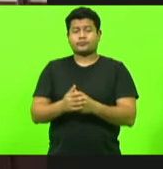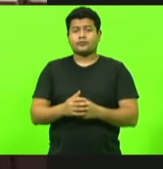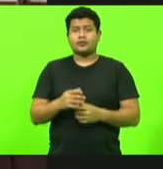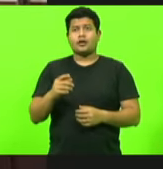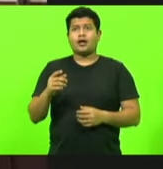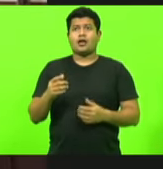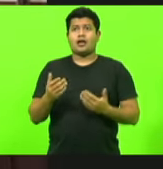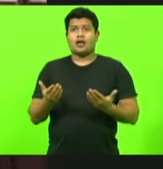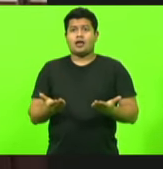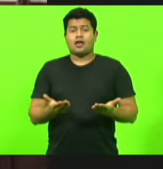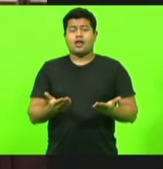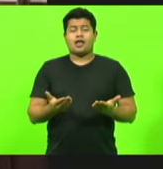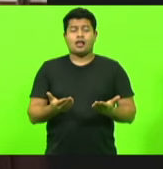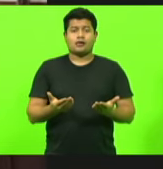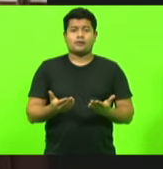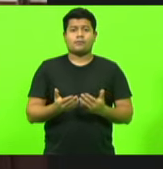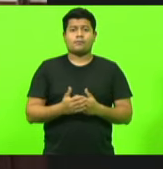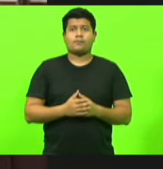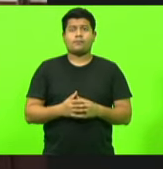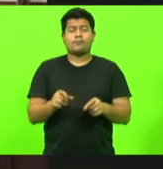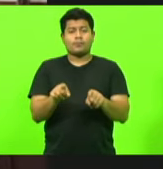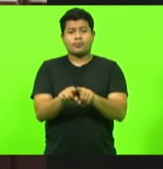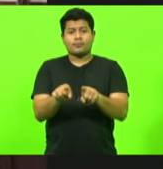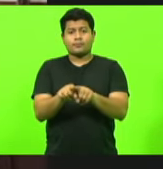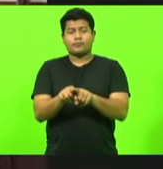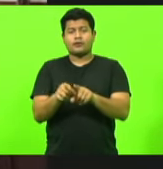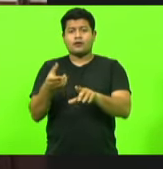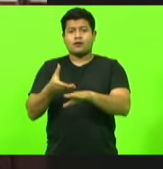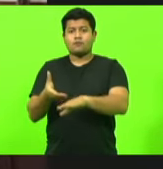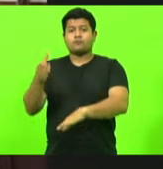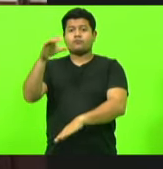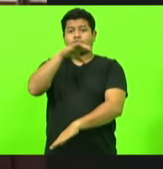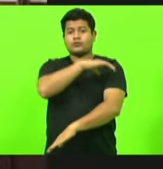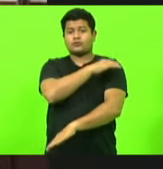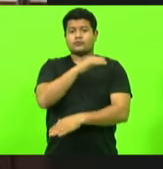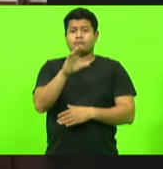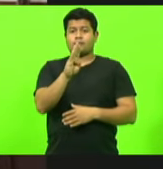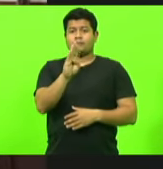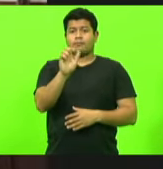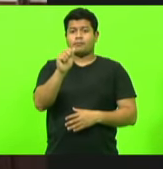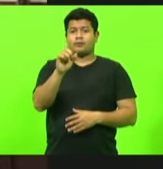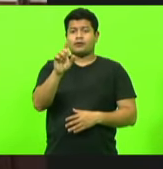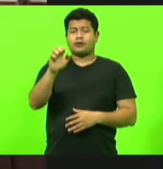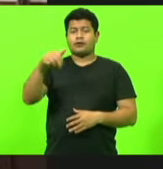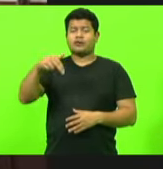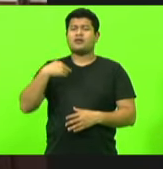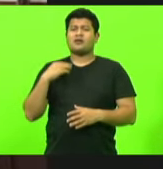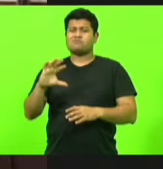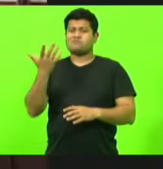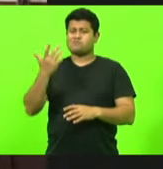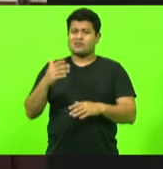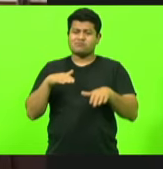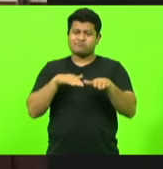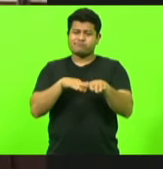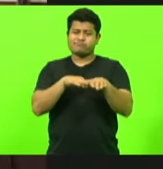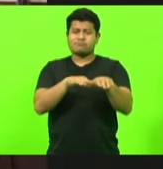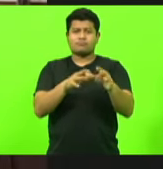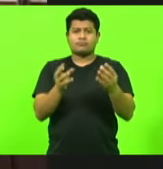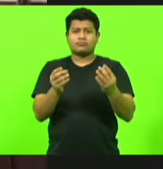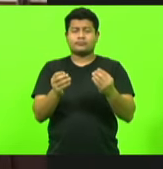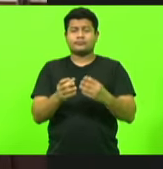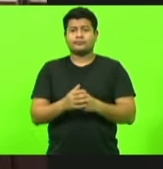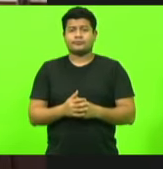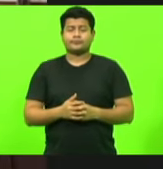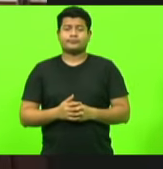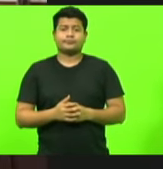da Itupavazinha, né? E o viaduto do Baden-Furt, que é onde tem um grande gargalo da duplicação. E é importante também que